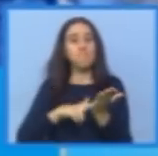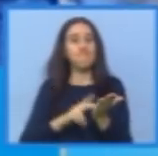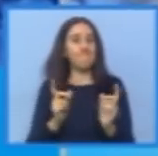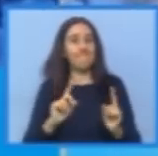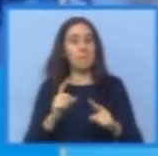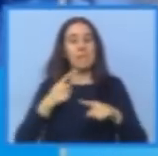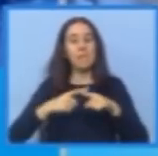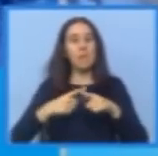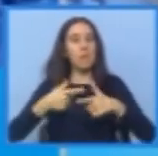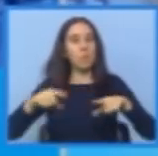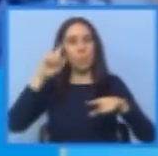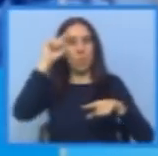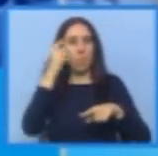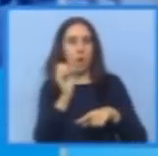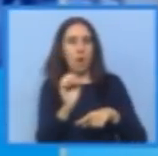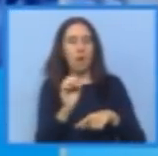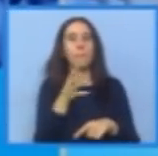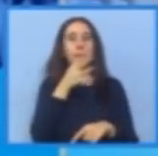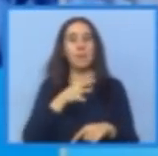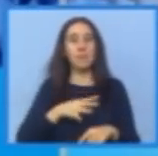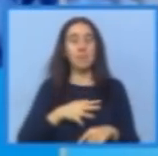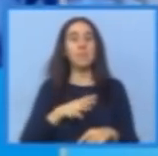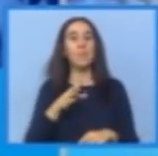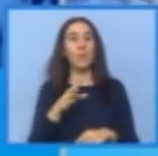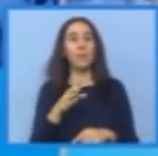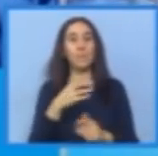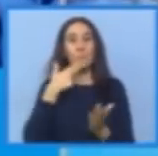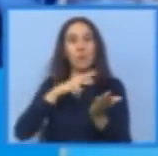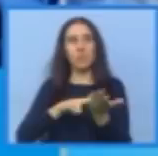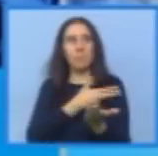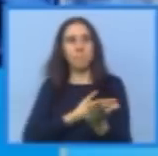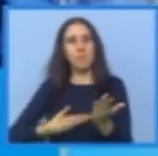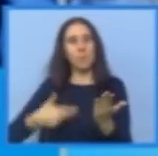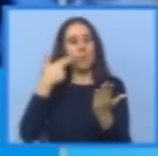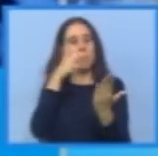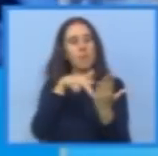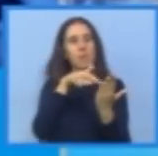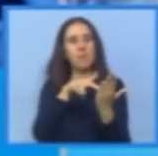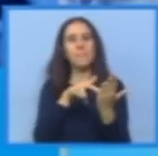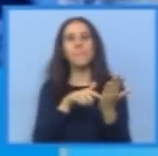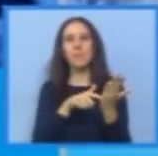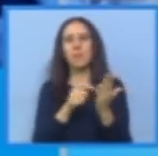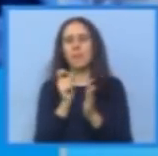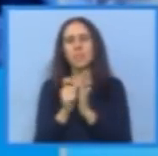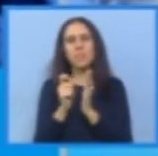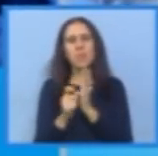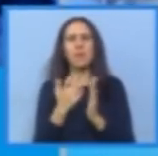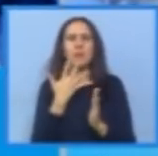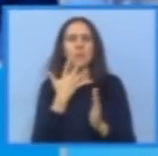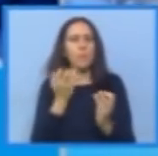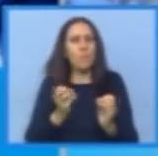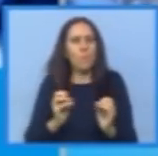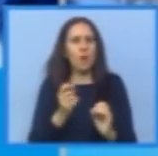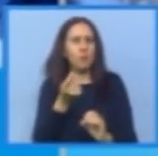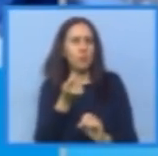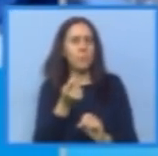grego, mas dizem que quando estamos a ler os originais mais antigos, que até a escrita é um bocadinho descuidada, que